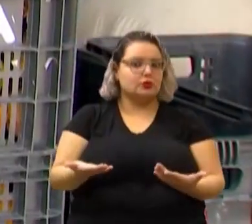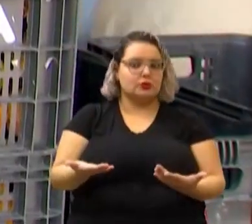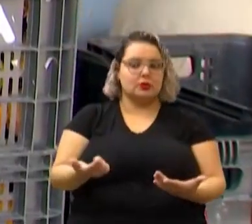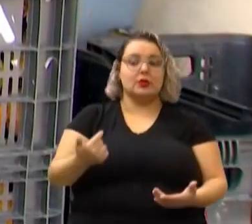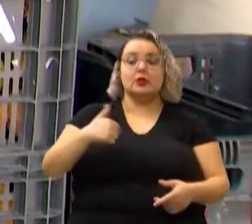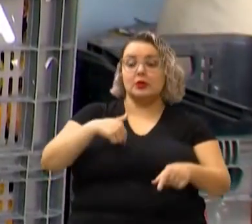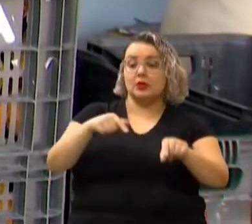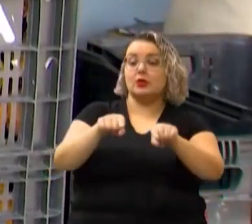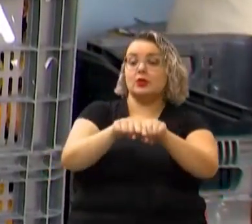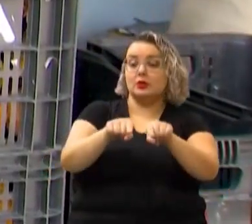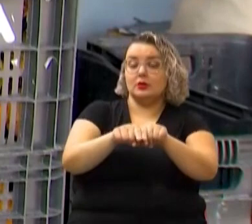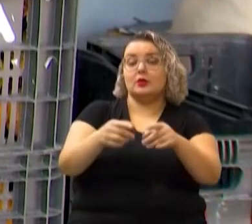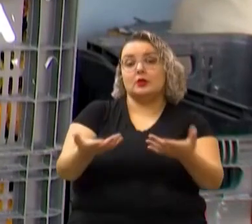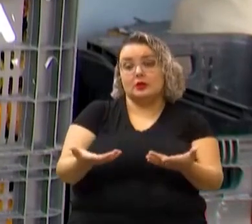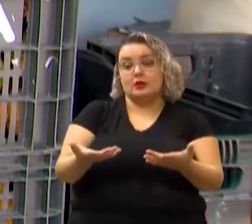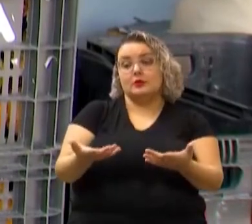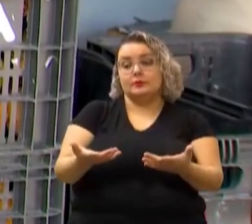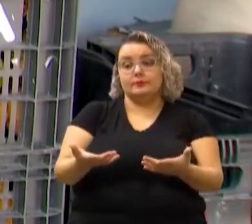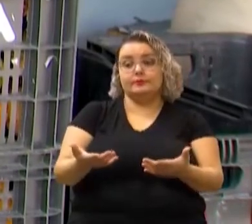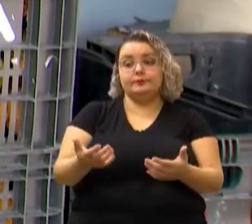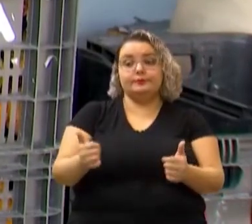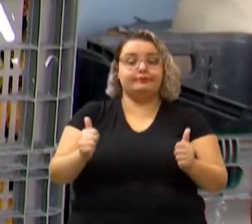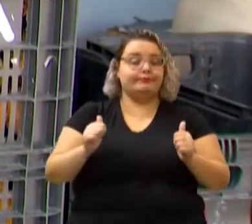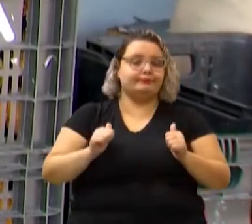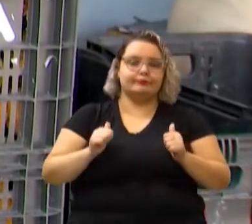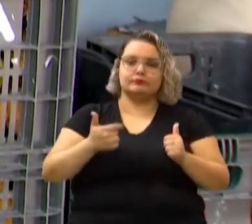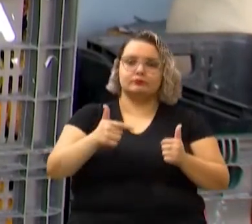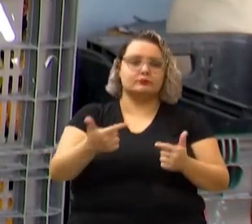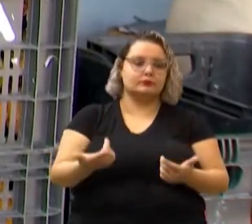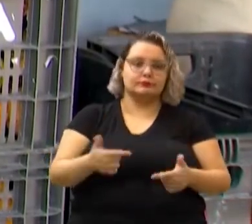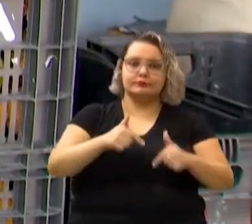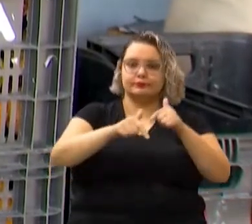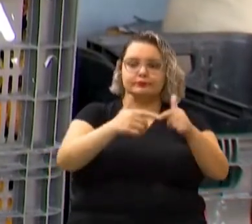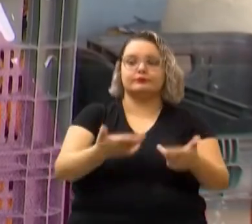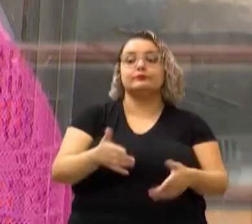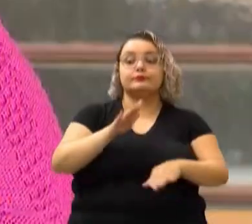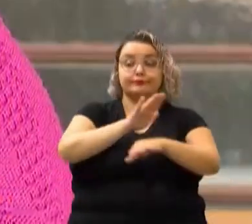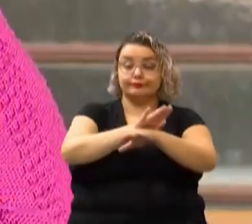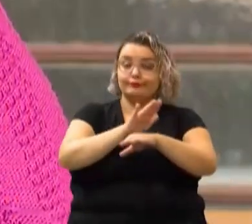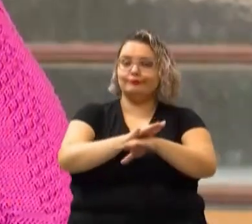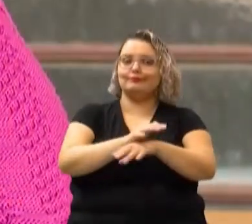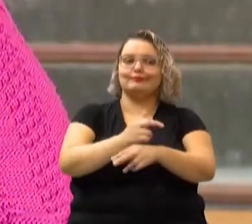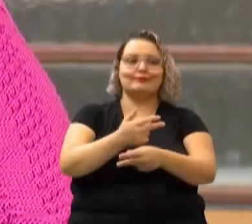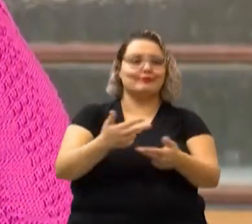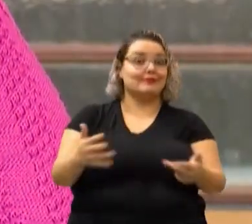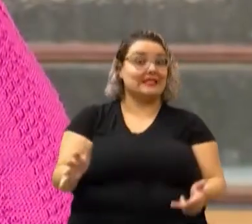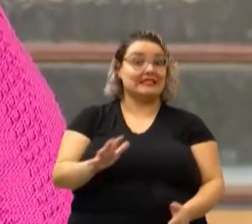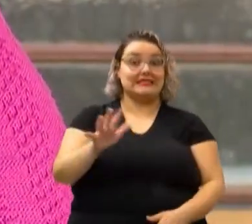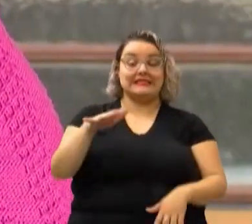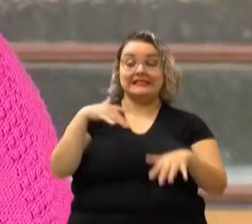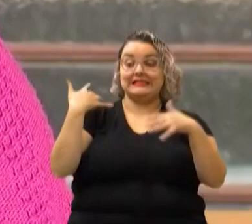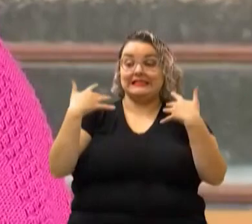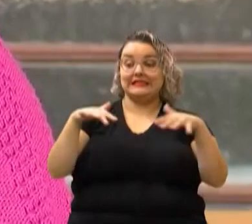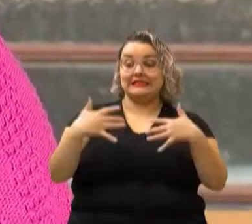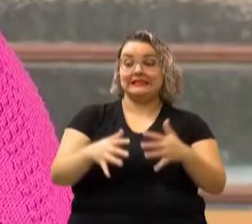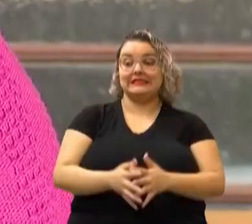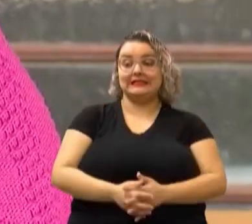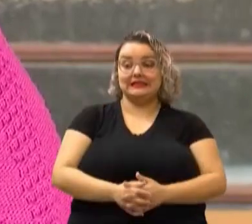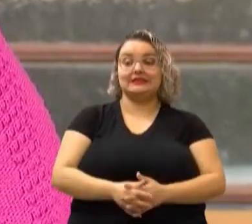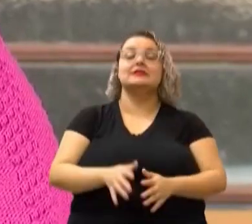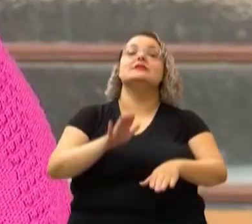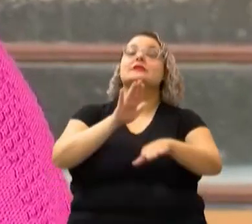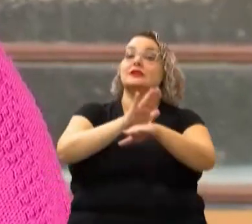ajuda muito, né? E eu também tô parada no momento. E ajuda muito, porque as coisas estão muito